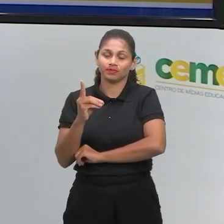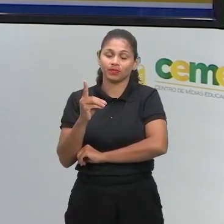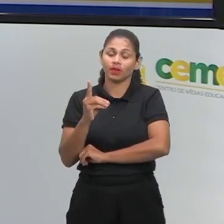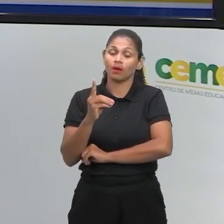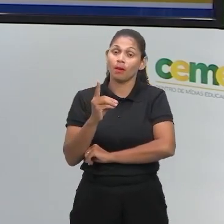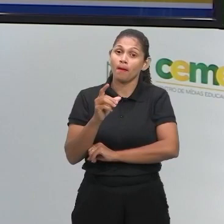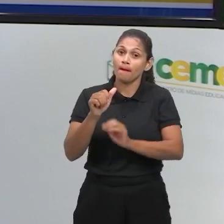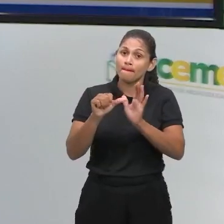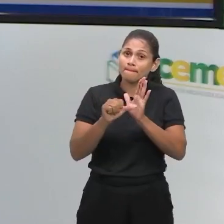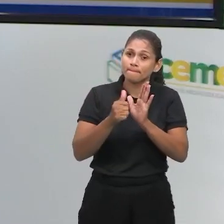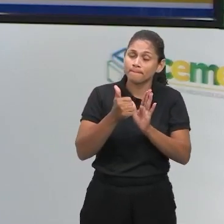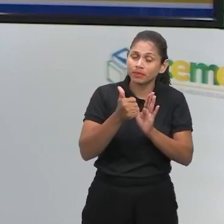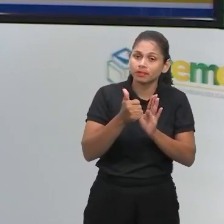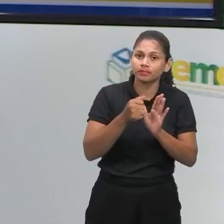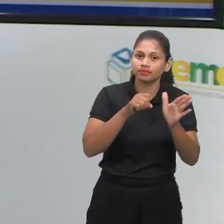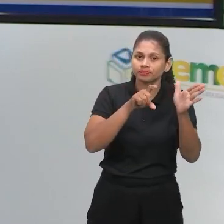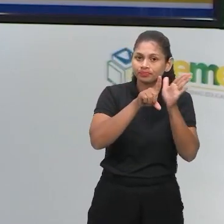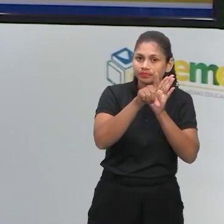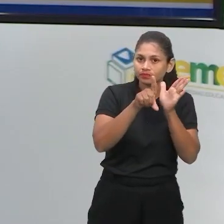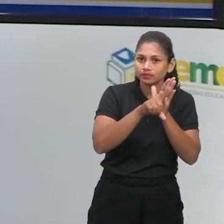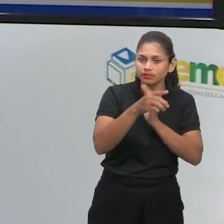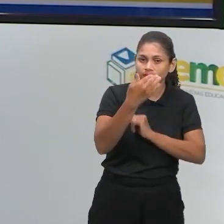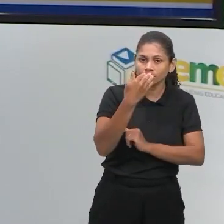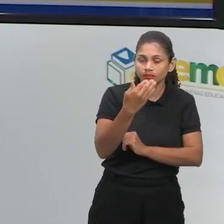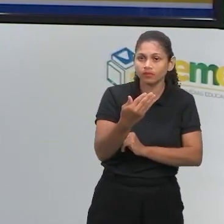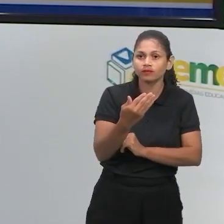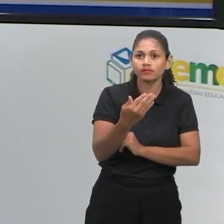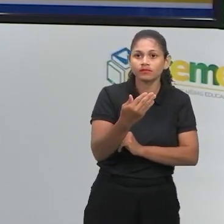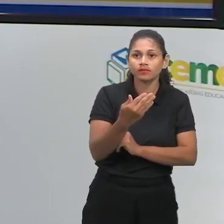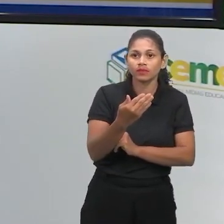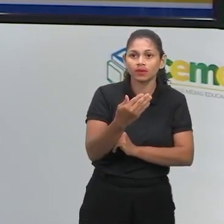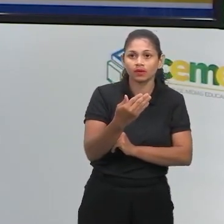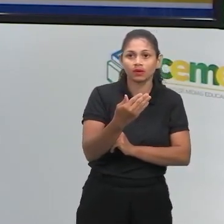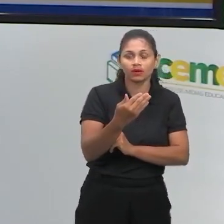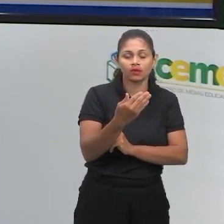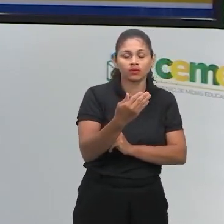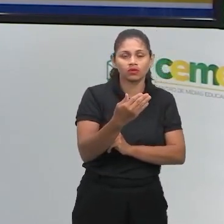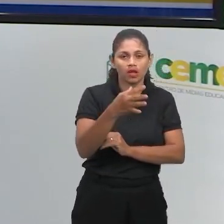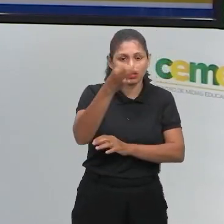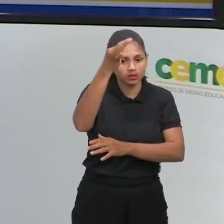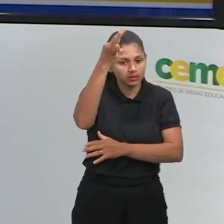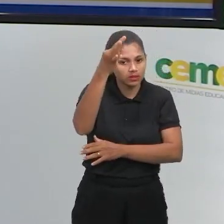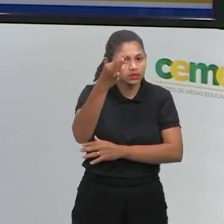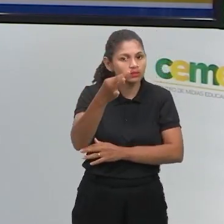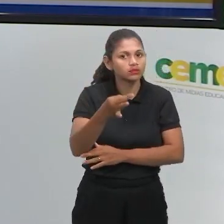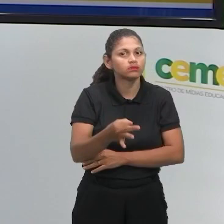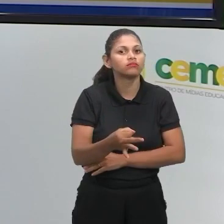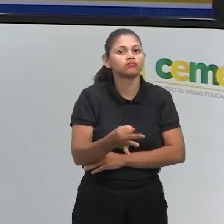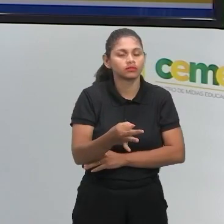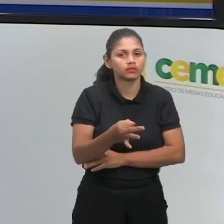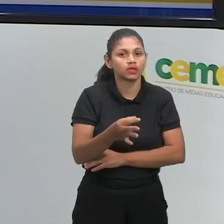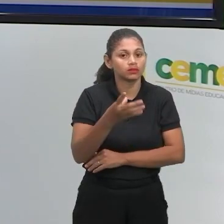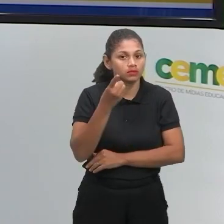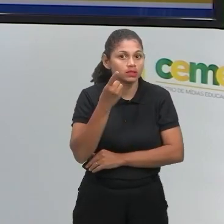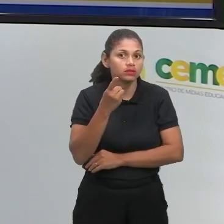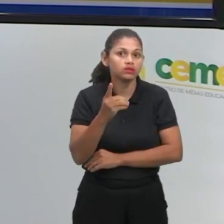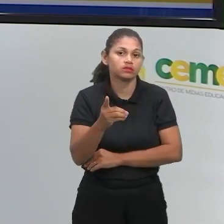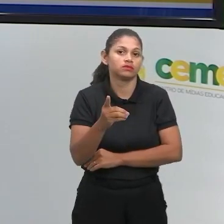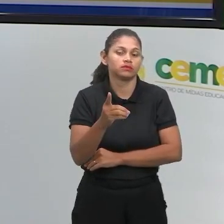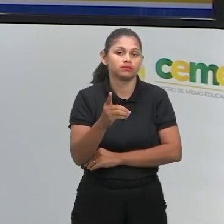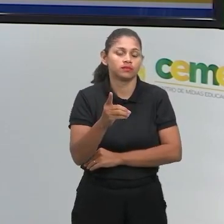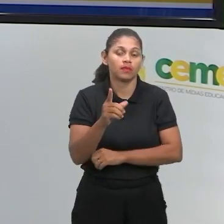pedindo a alternativa correta em segundos. Ou seja, o comando da questão dá em dias, ele quer isso